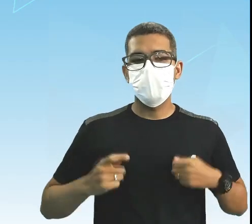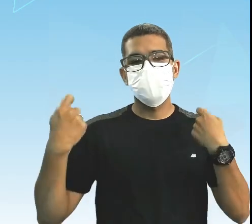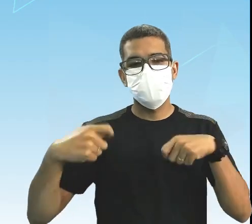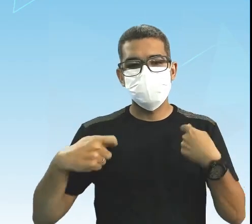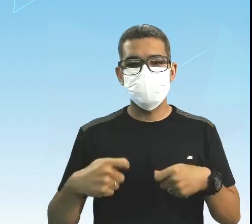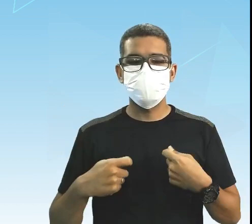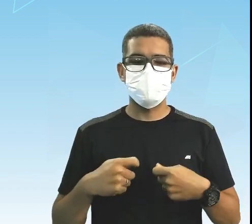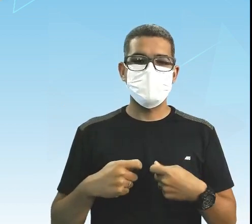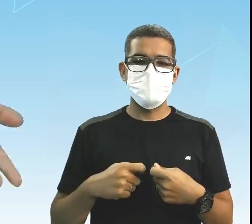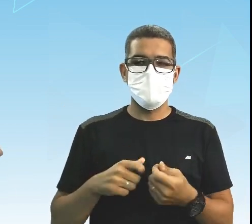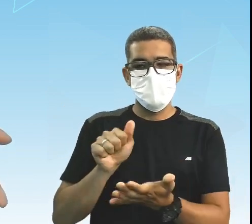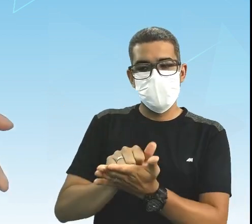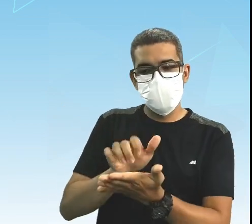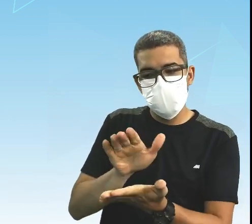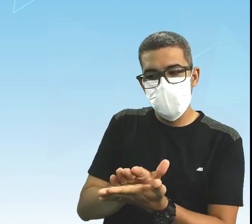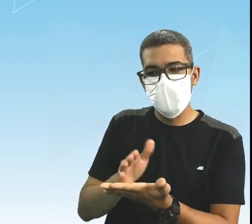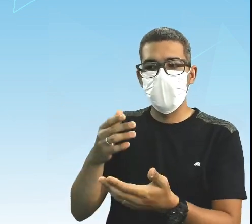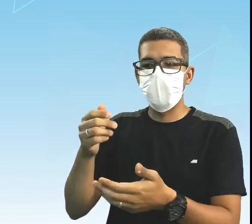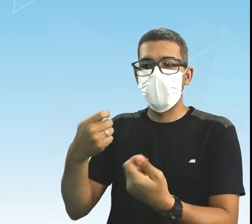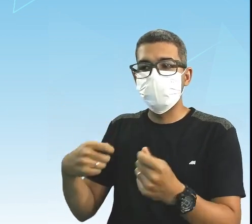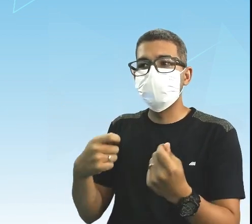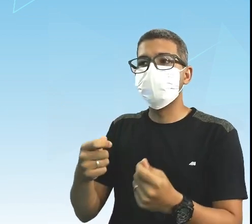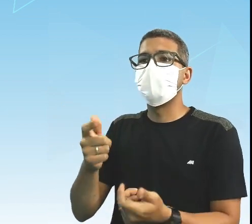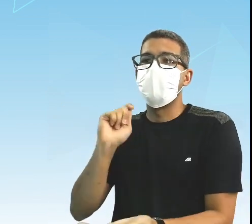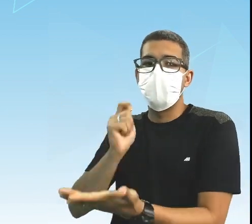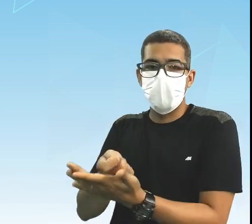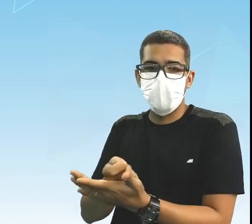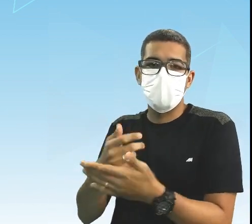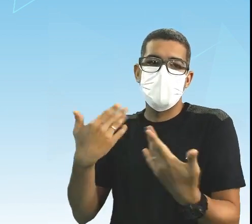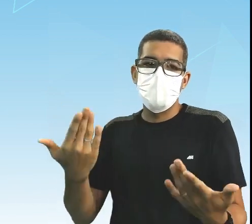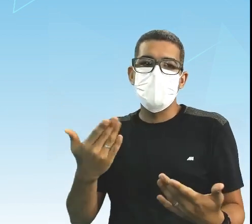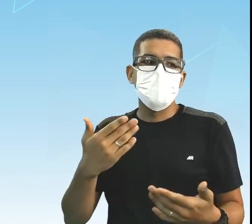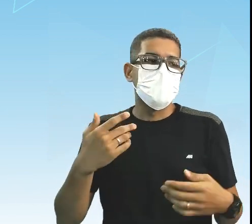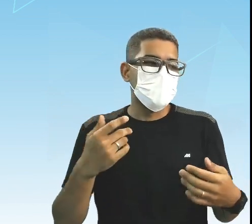órgãos políticos ou civis. Tá certo, meus amores?